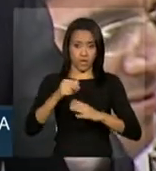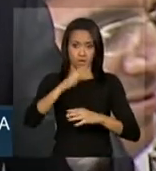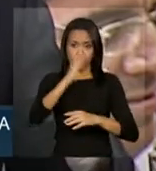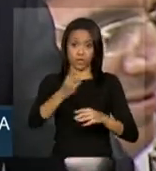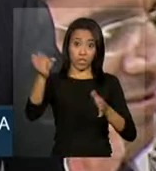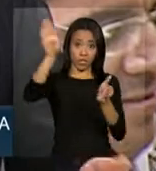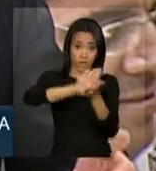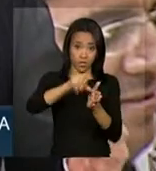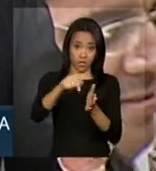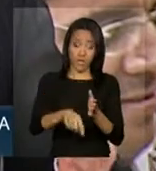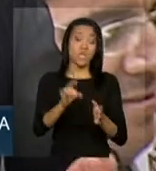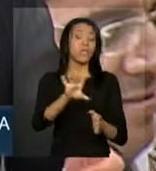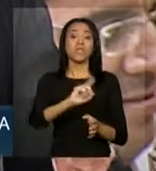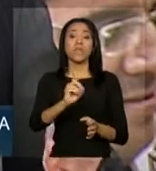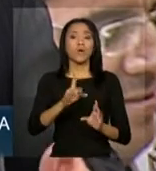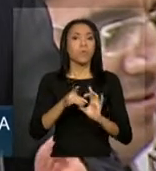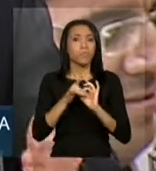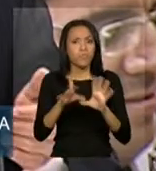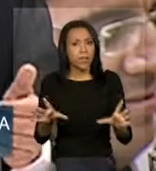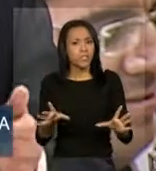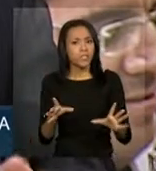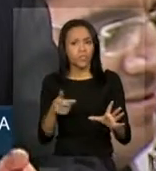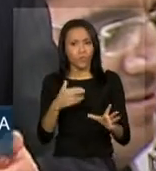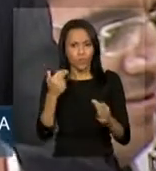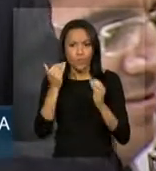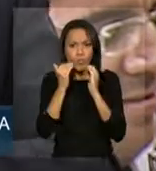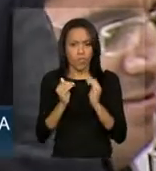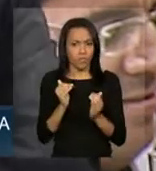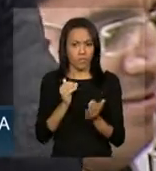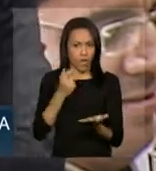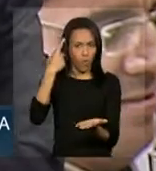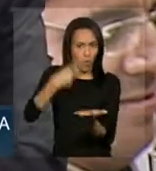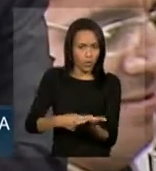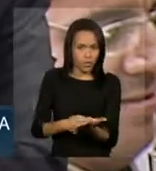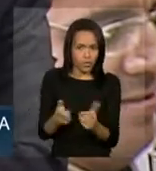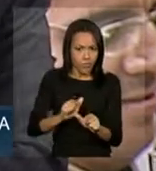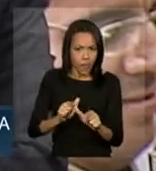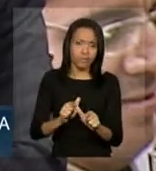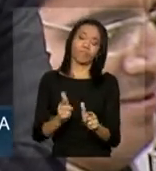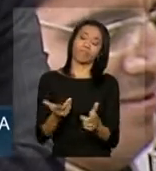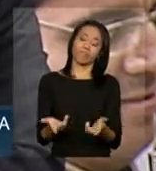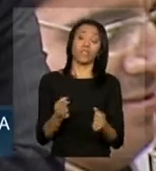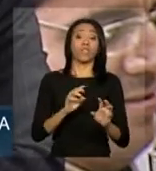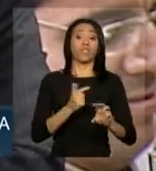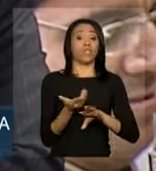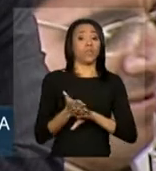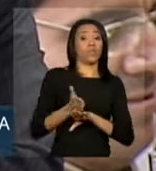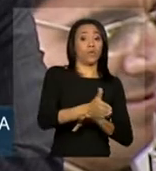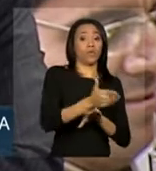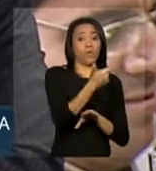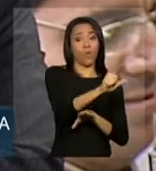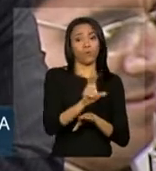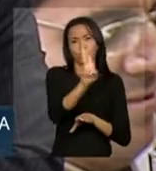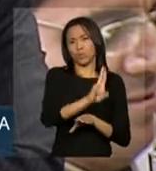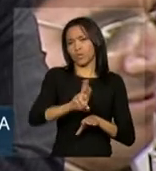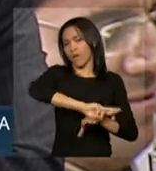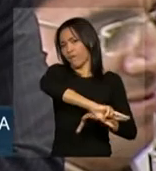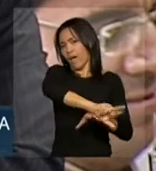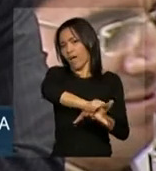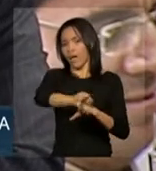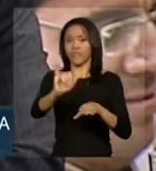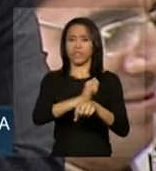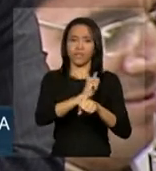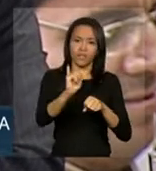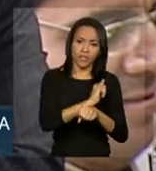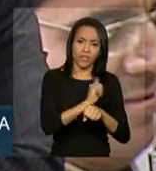qualquer tipo de acordo sobre não cumprimento da carga horária e por outro usar todas as estratégias como uma delas foi da cooperação